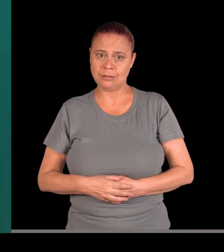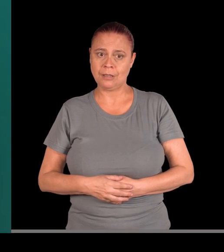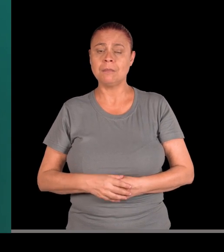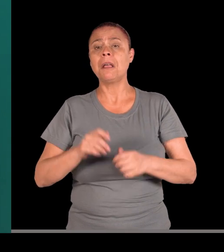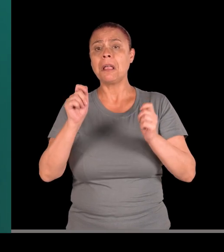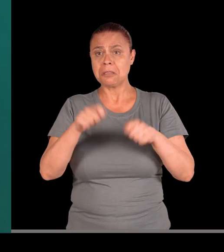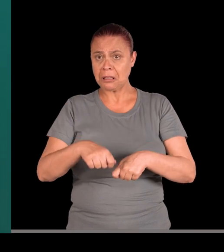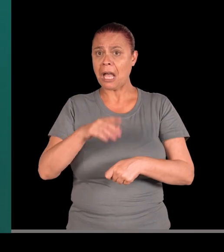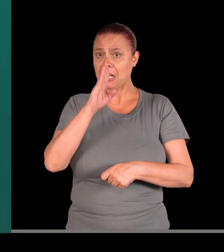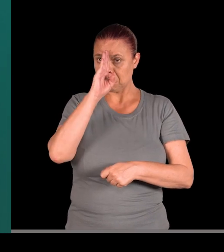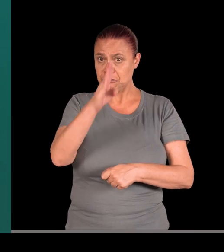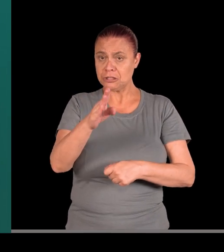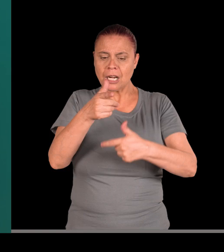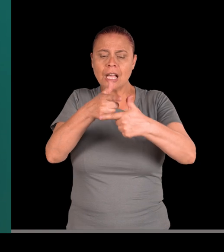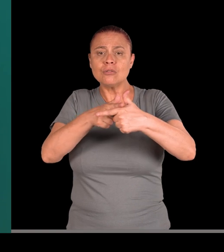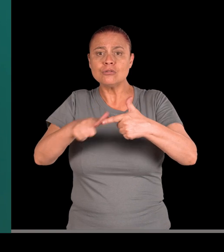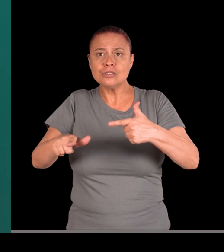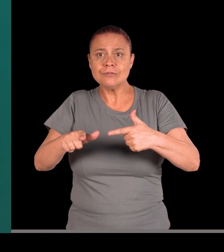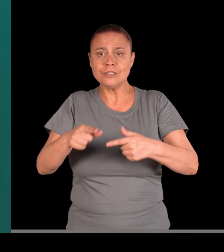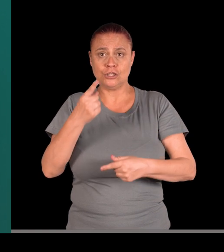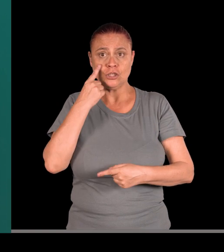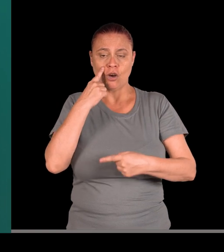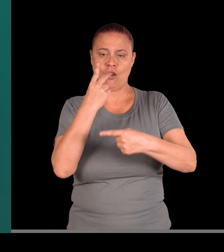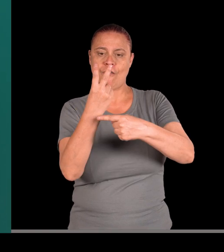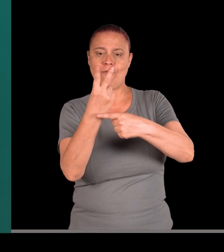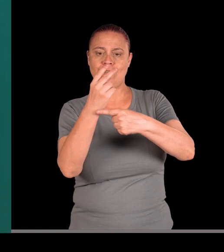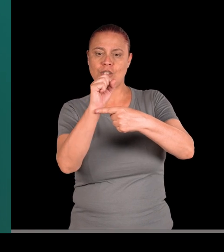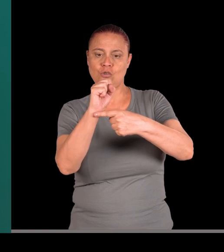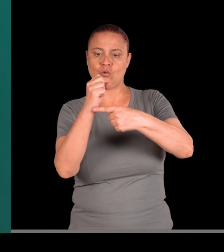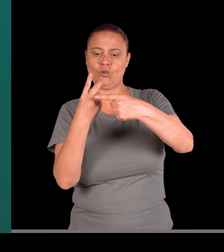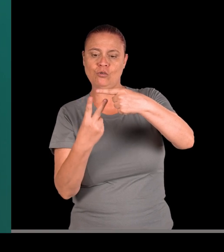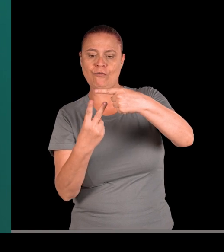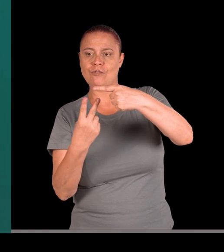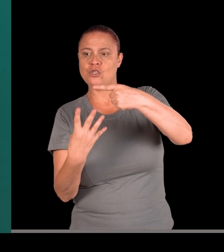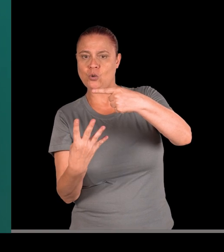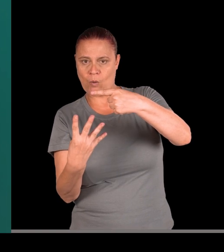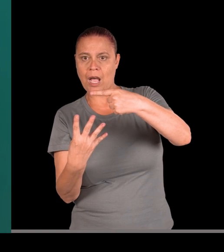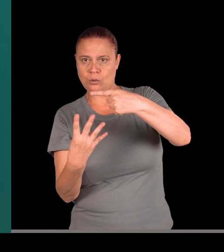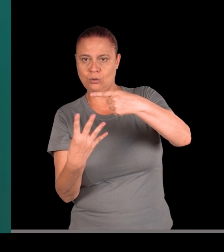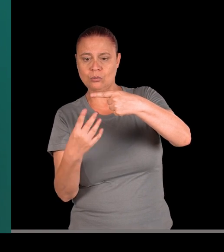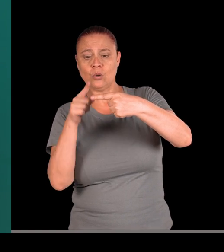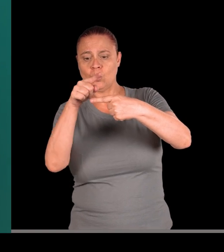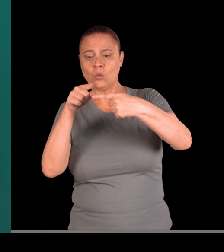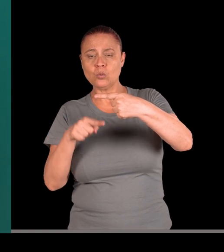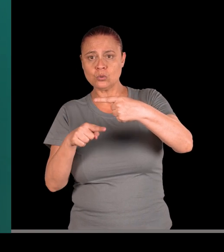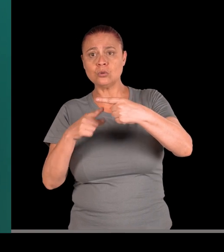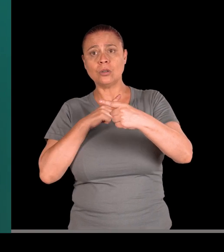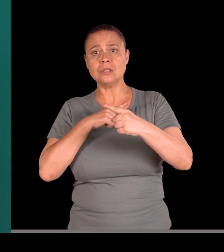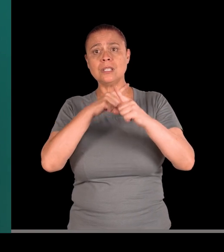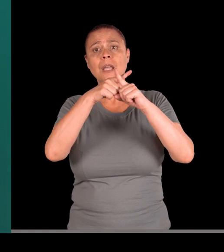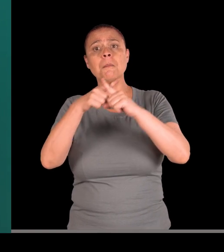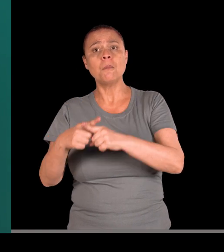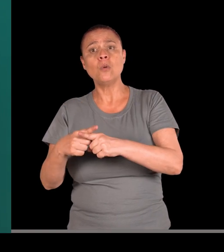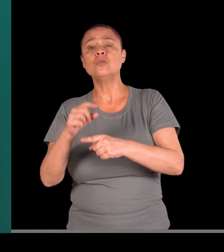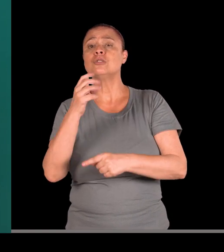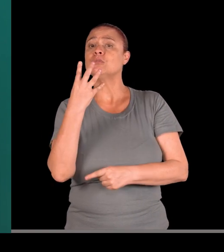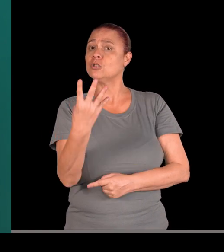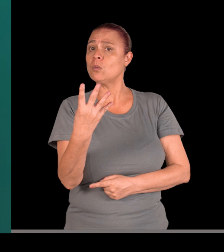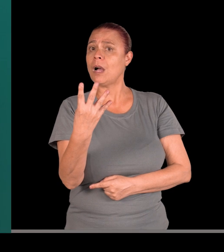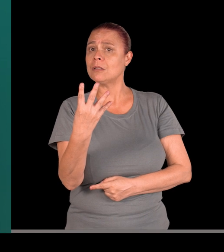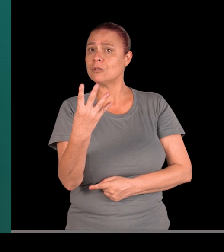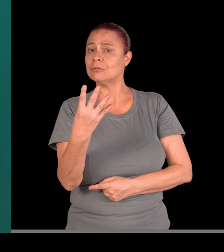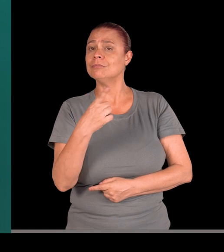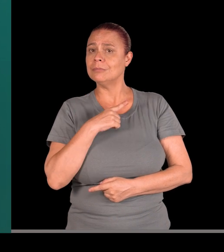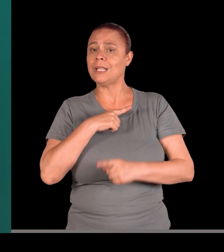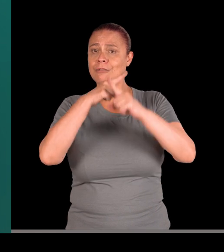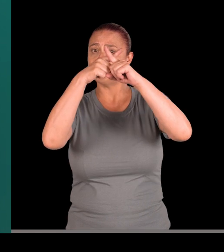Poderia simplificar direto, olha. 28, 24 avos, os dois são múltiplos de 4. Os